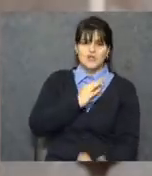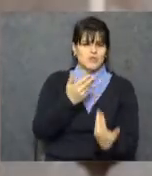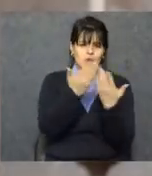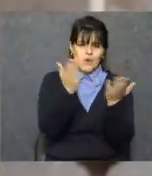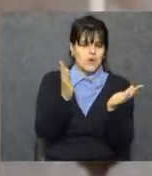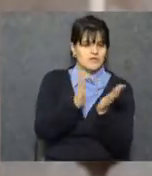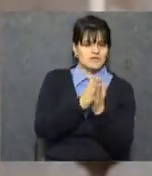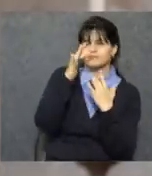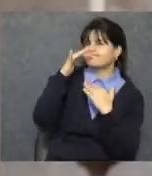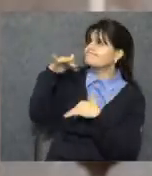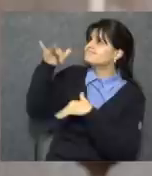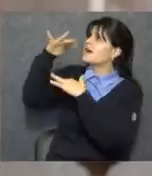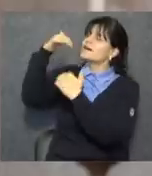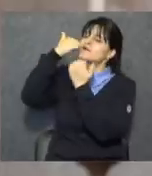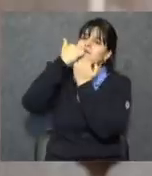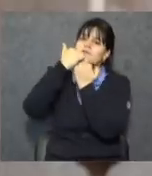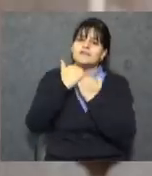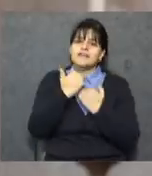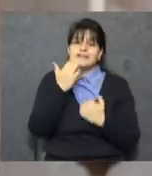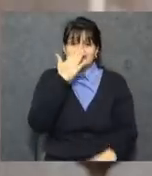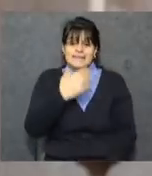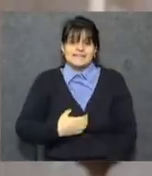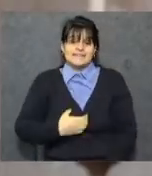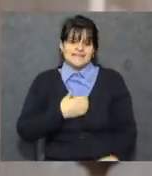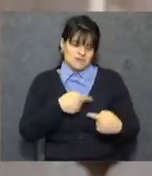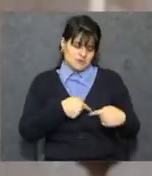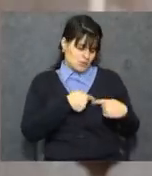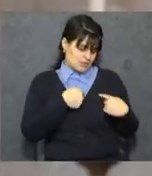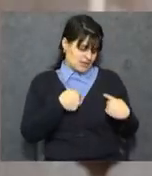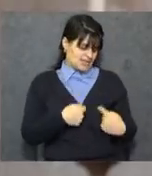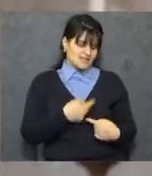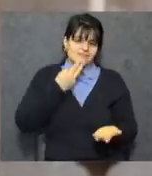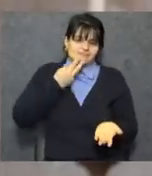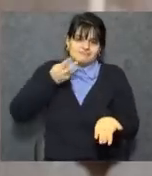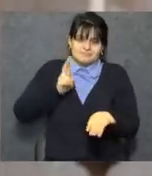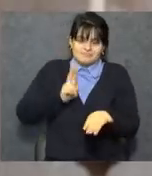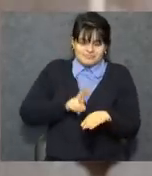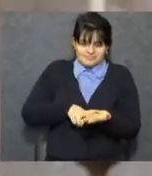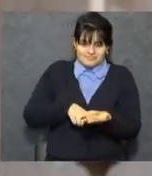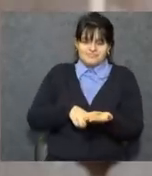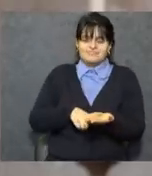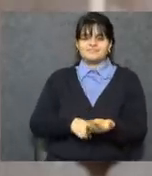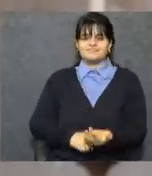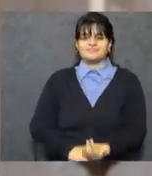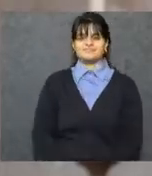Que sois retos de coração.